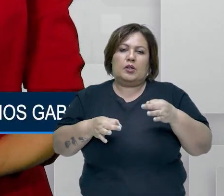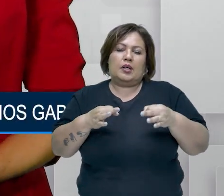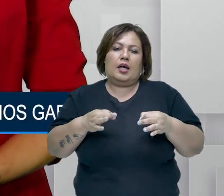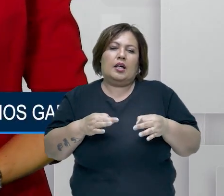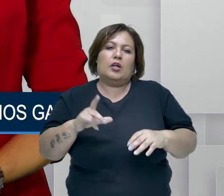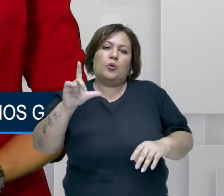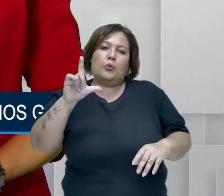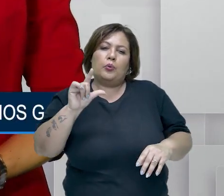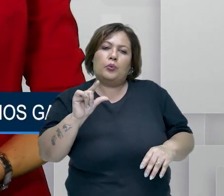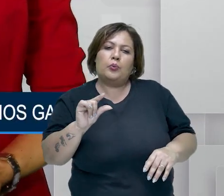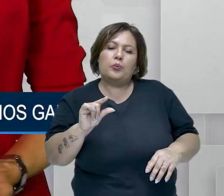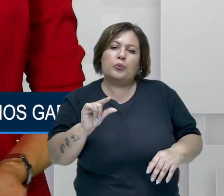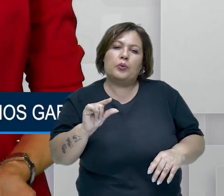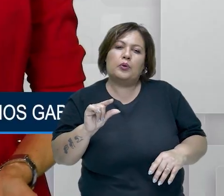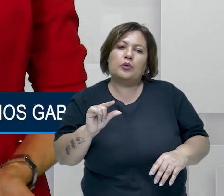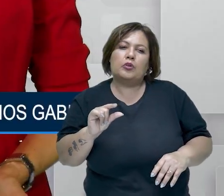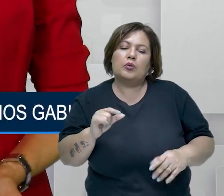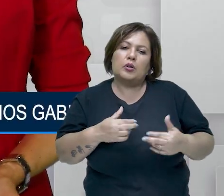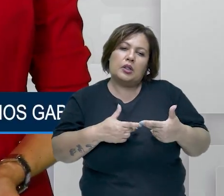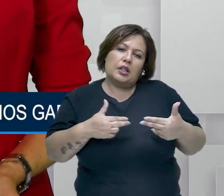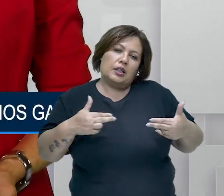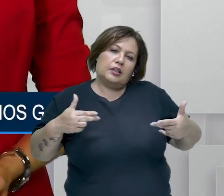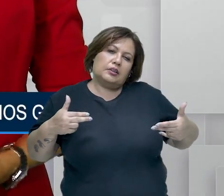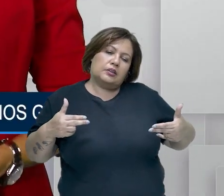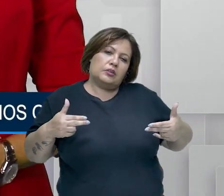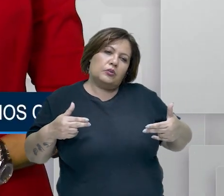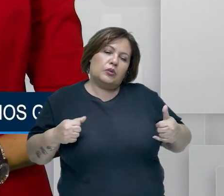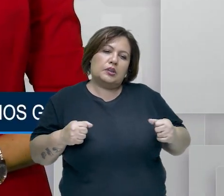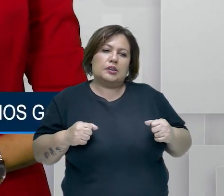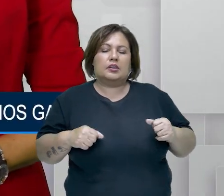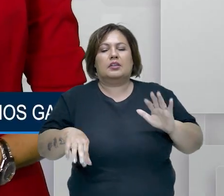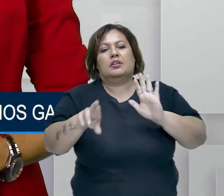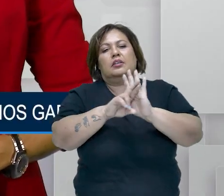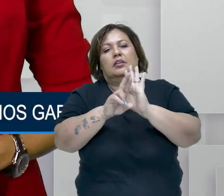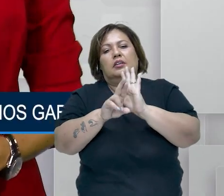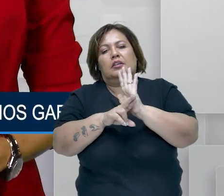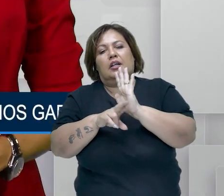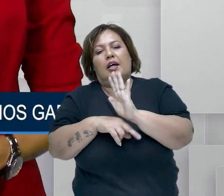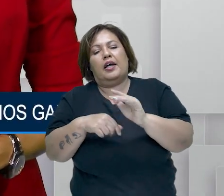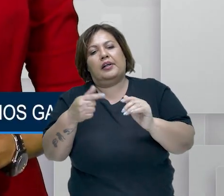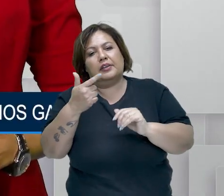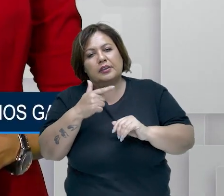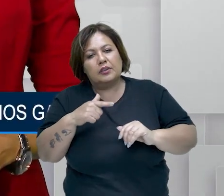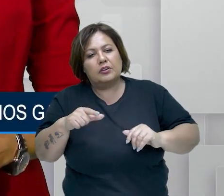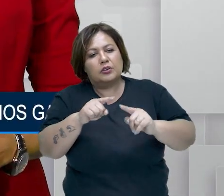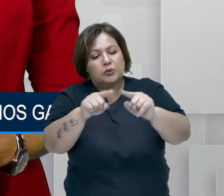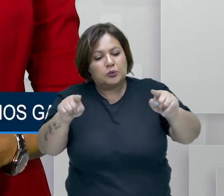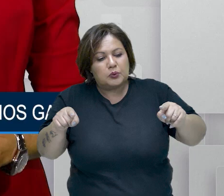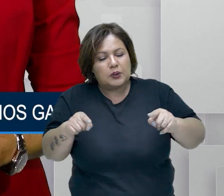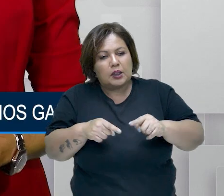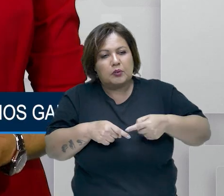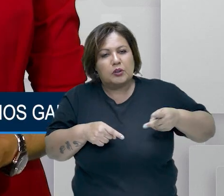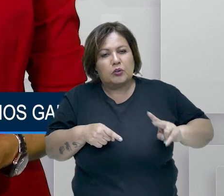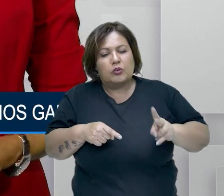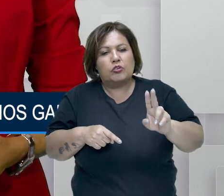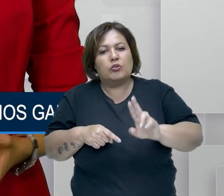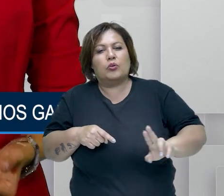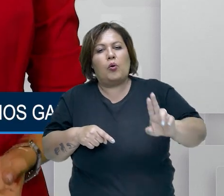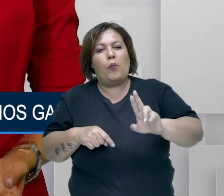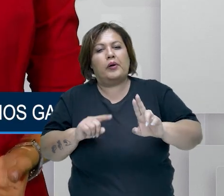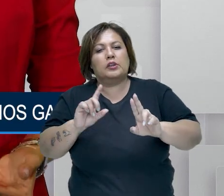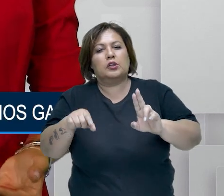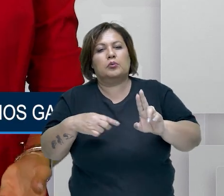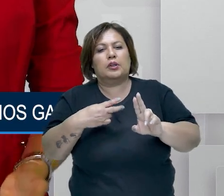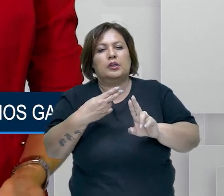estimular ainda mais a diminuição do consumo desses produtos. O normativo recomenda, entre outros pontos, que os gabinetes mantenham o uso de,